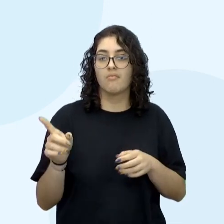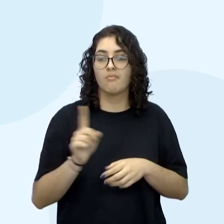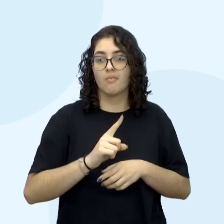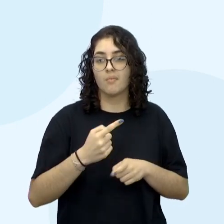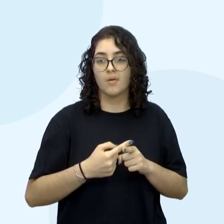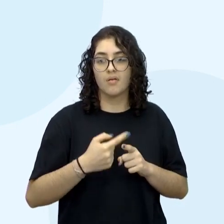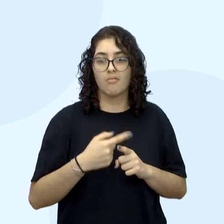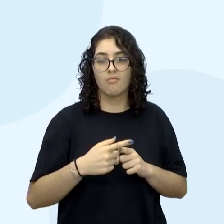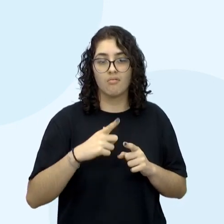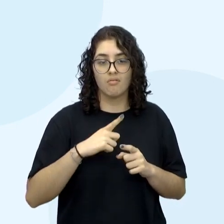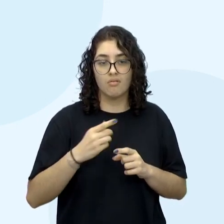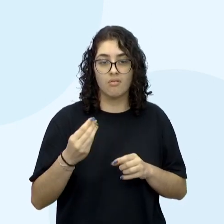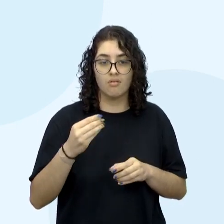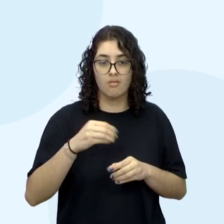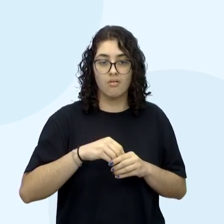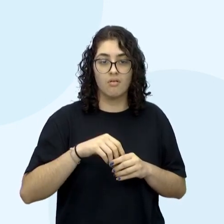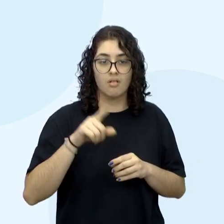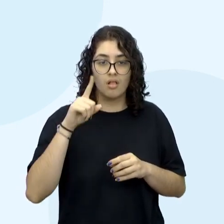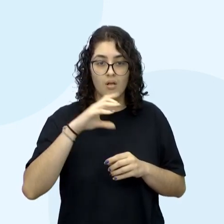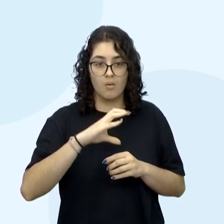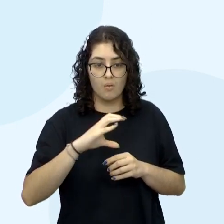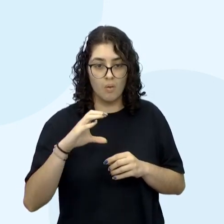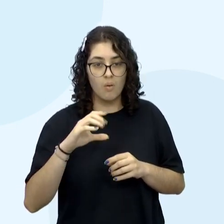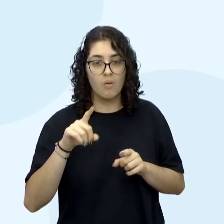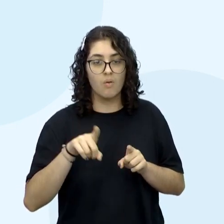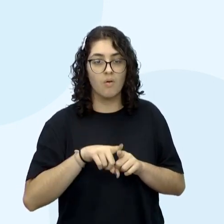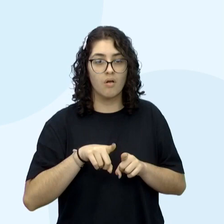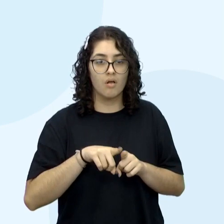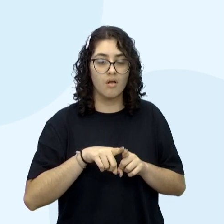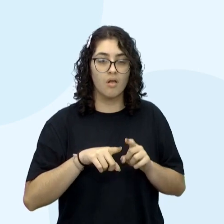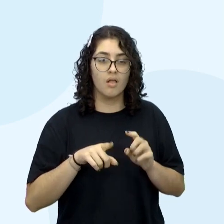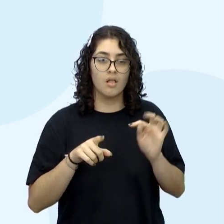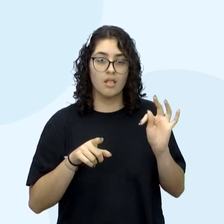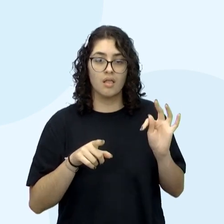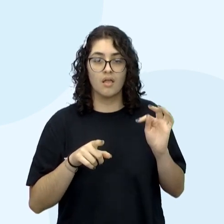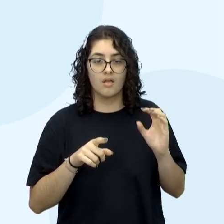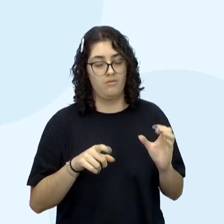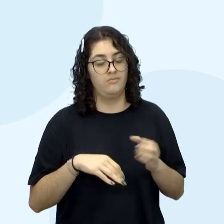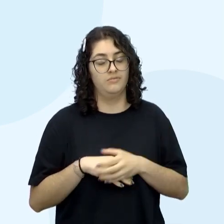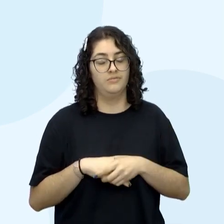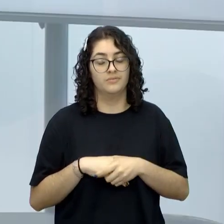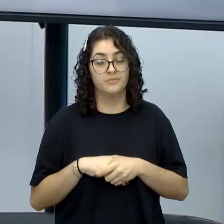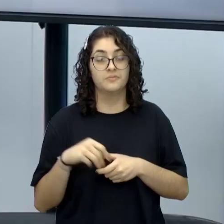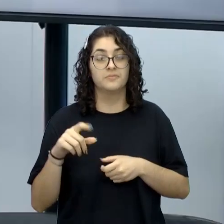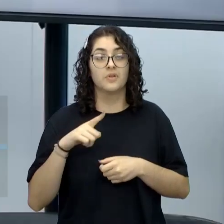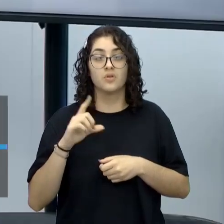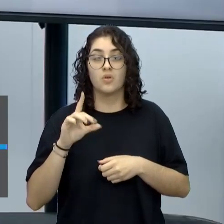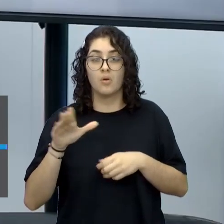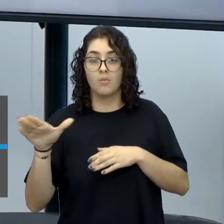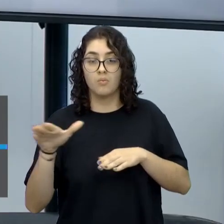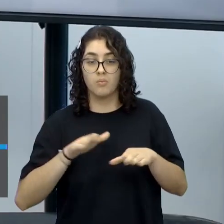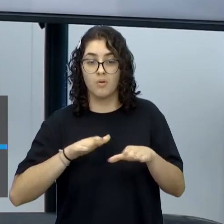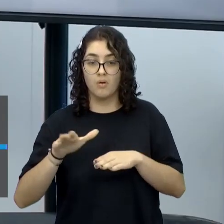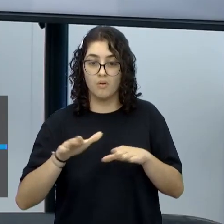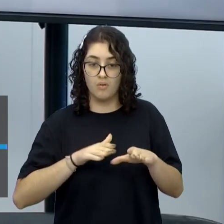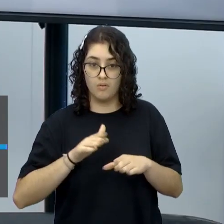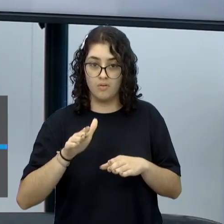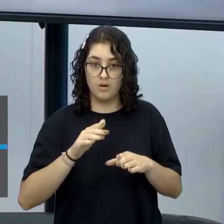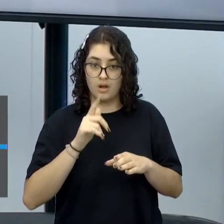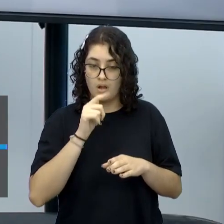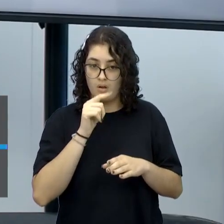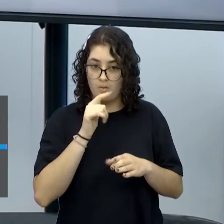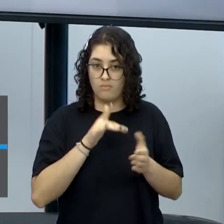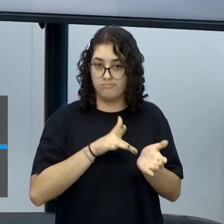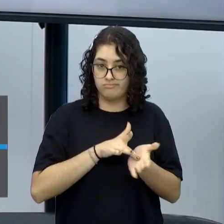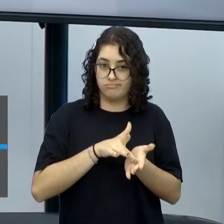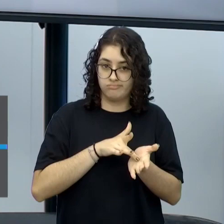elas atuam entre a plataforma continental e o talude continental. Então, você tem não só movimentos superficiais da água,